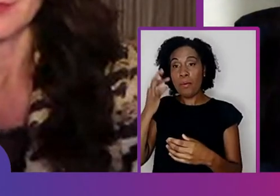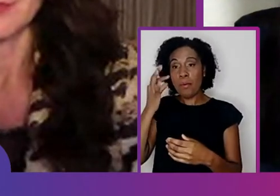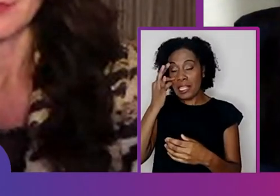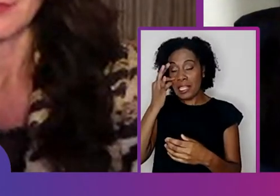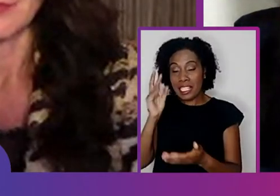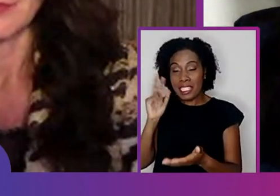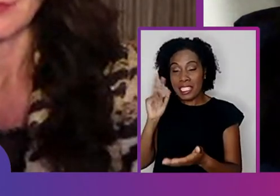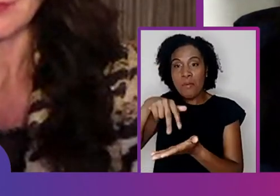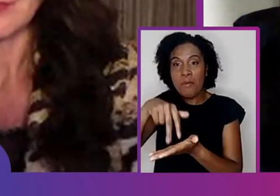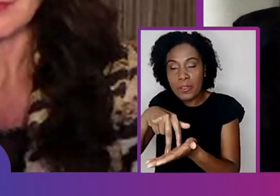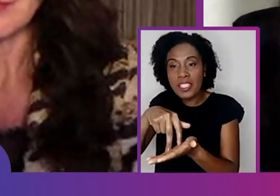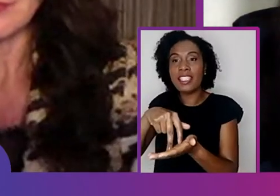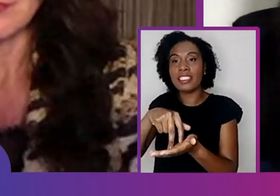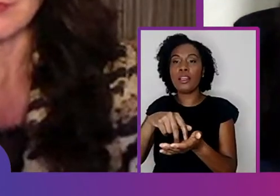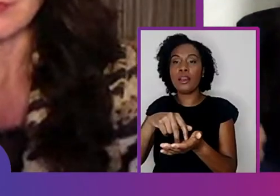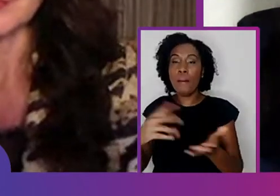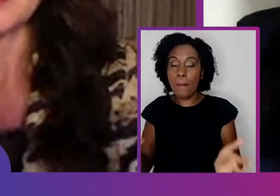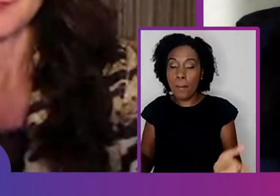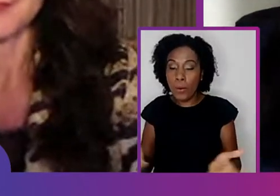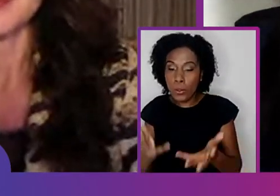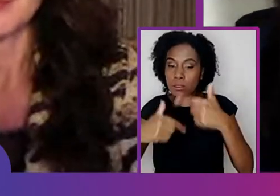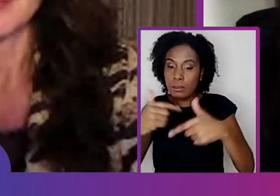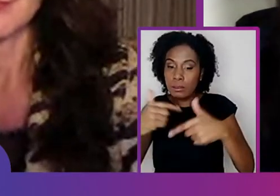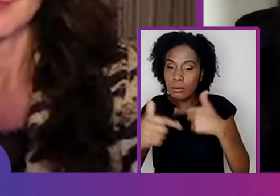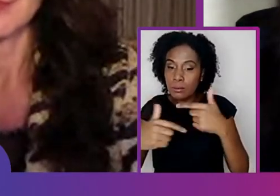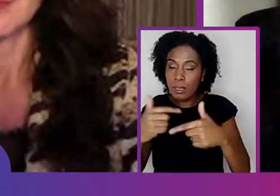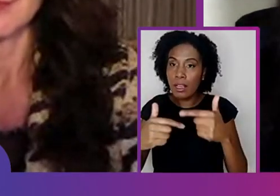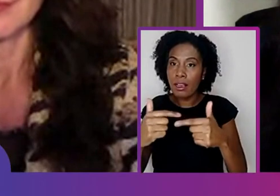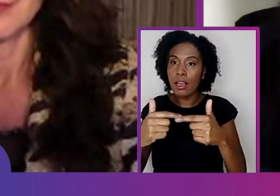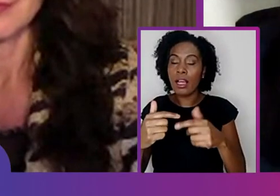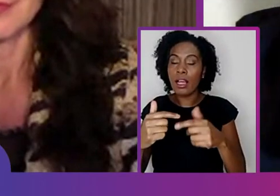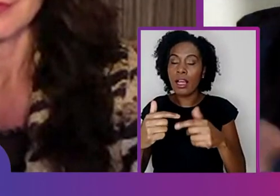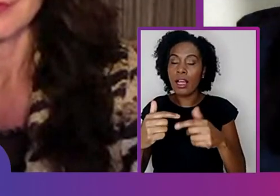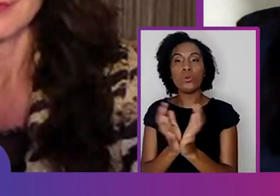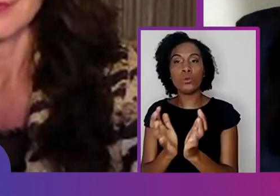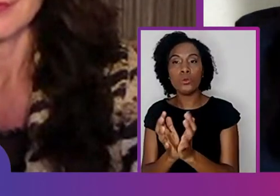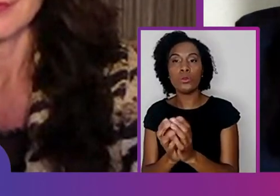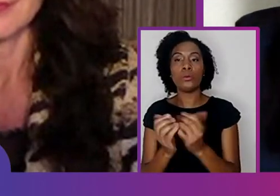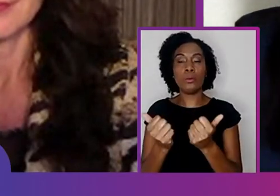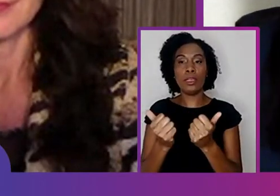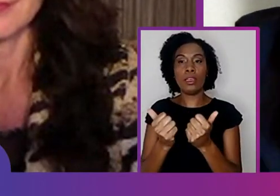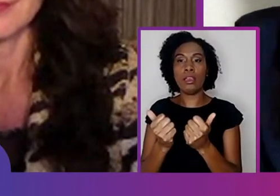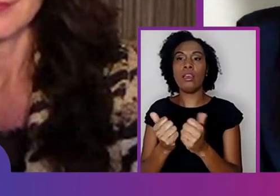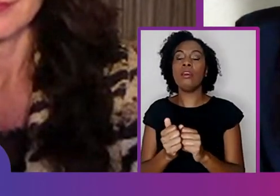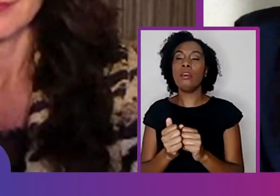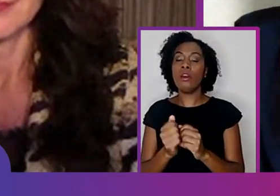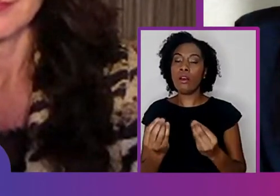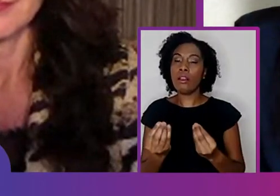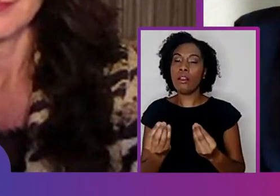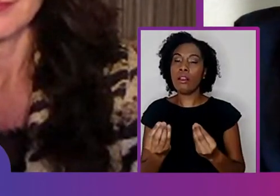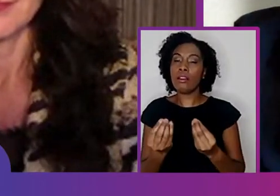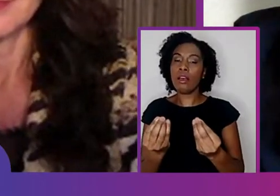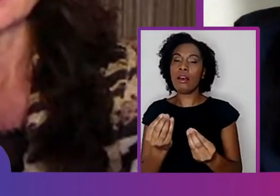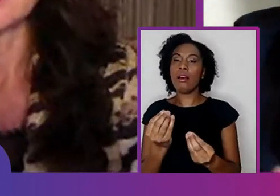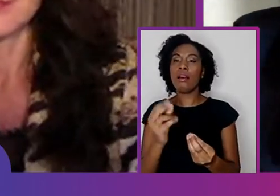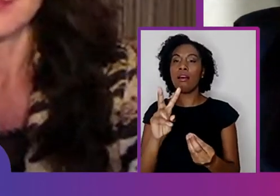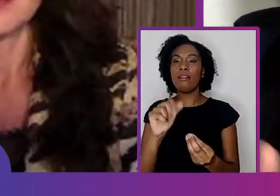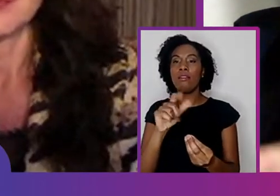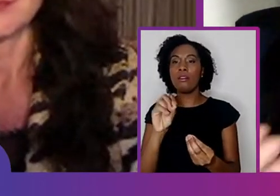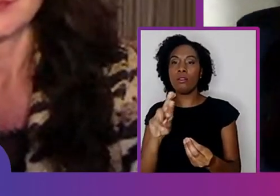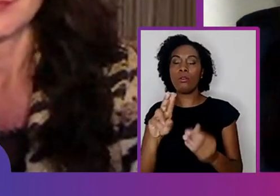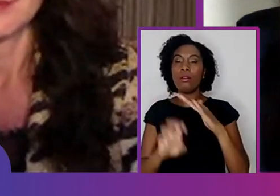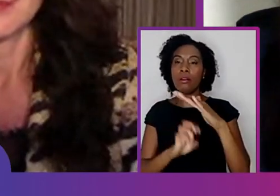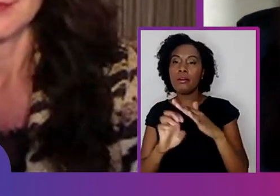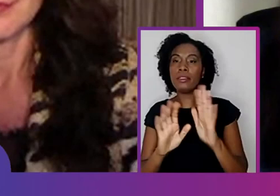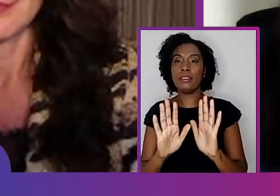produzir para que eu possa trabalhar com a equipe, para que eu possa entregar valor a uma organização. Este é o processo de virtualização. Então,